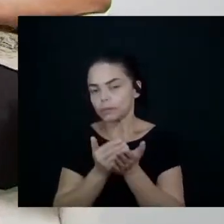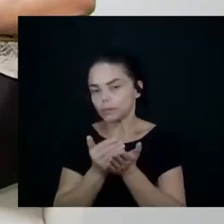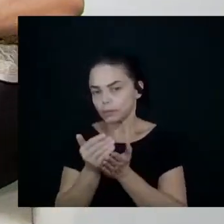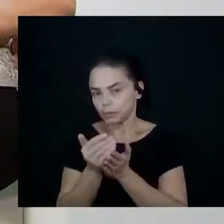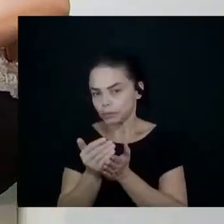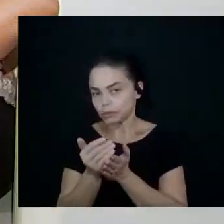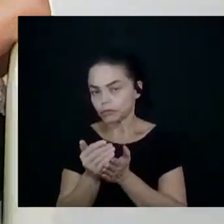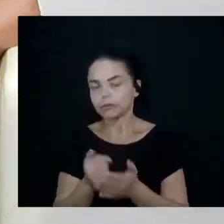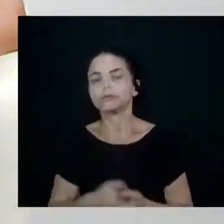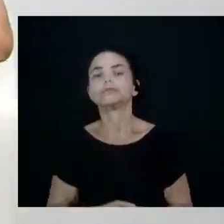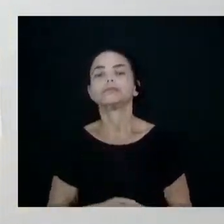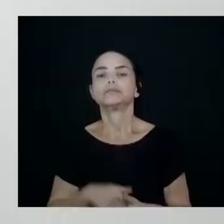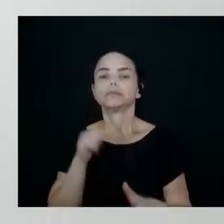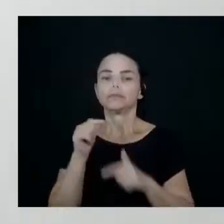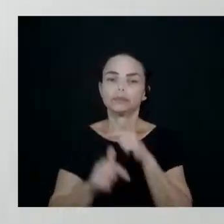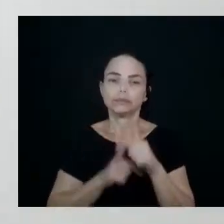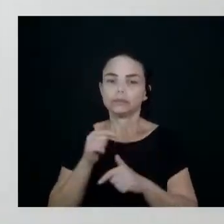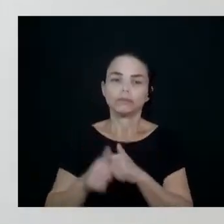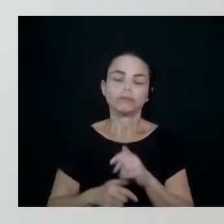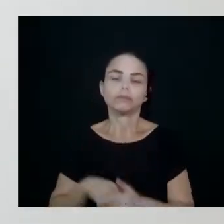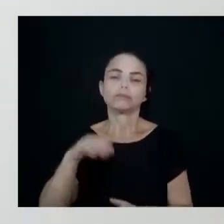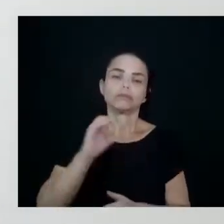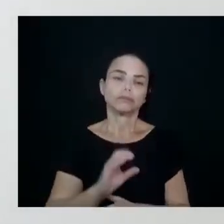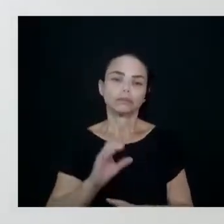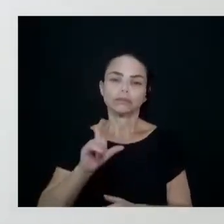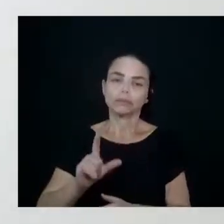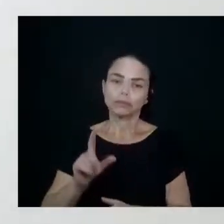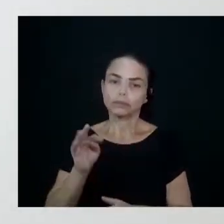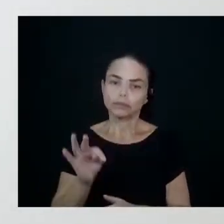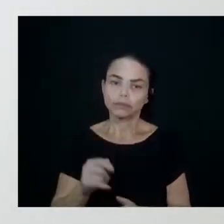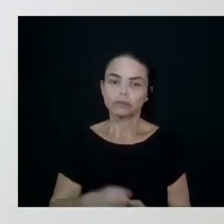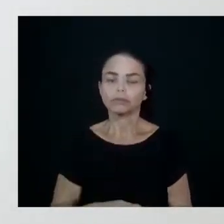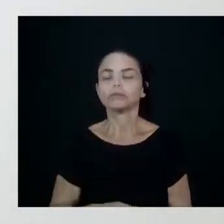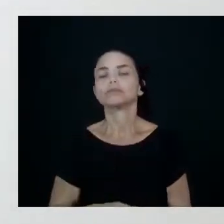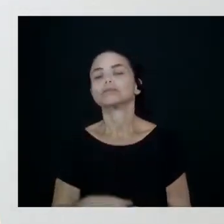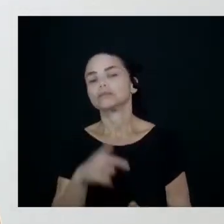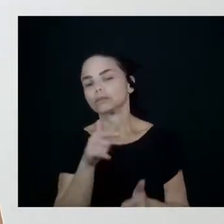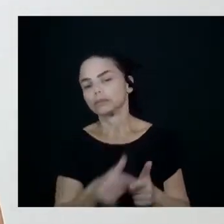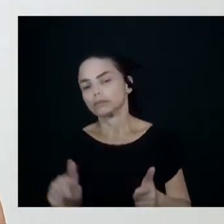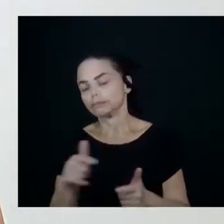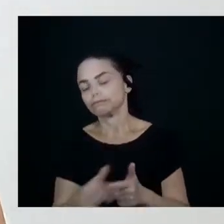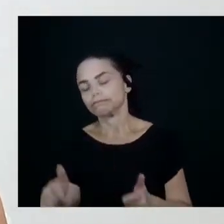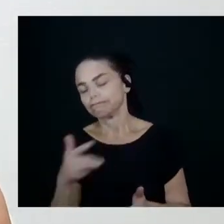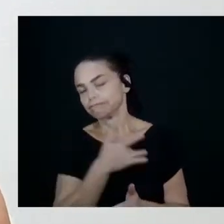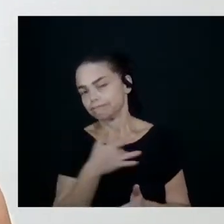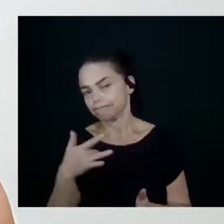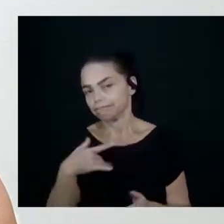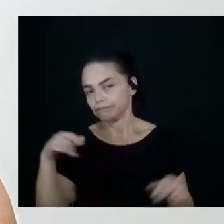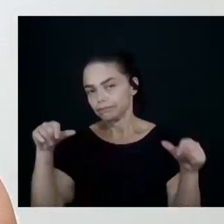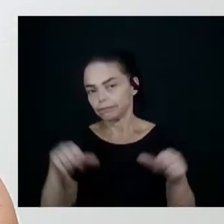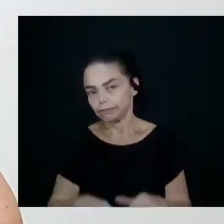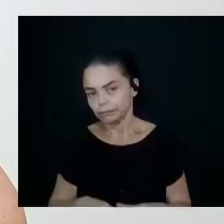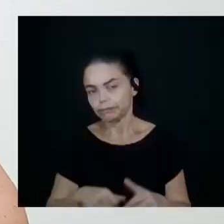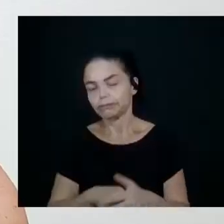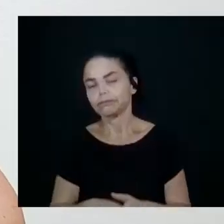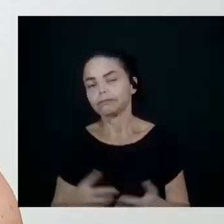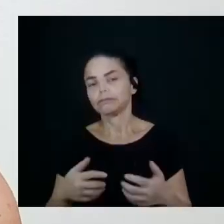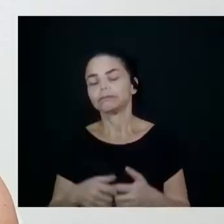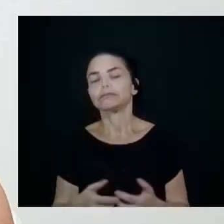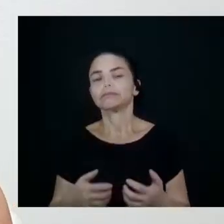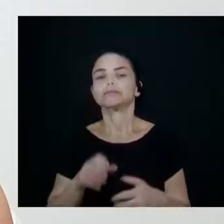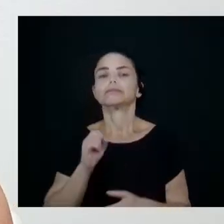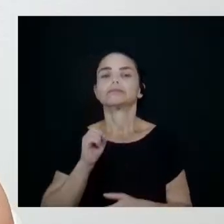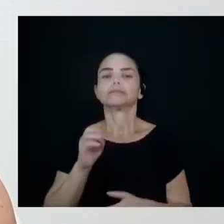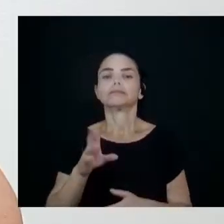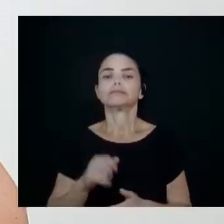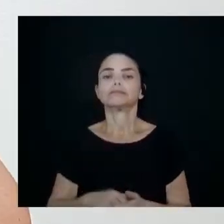Tudo começou, eu trabalhava como CLT, né? E aí eu tive um problema de saúde. E eu tive que me